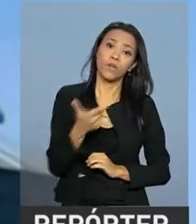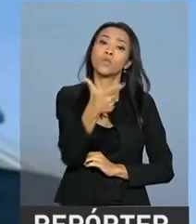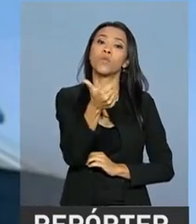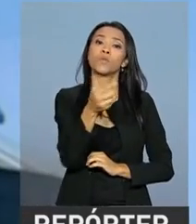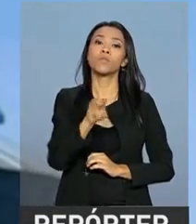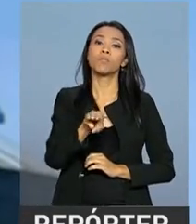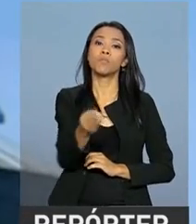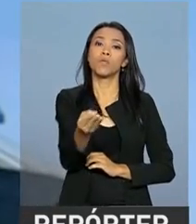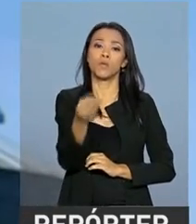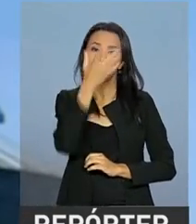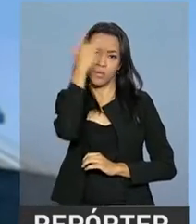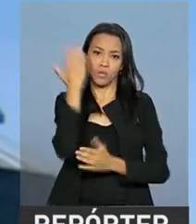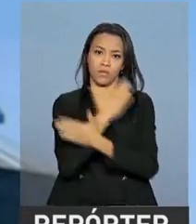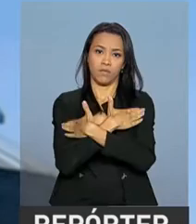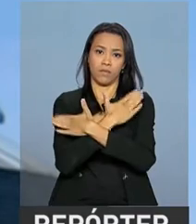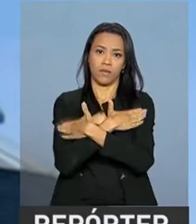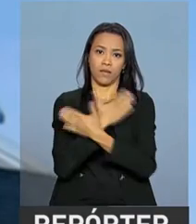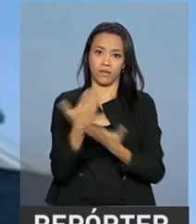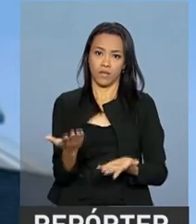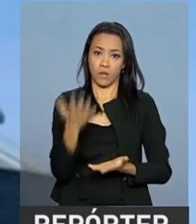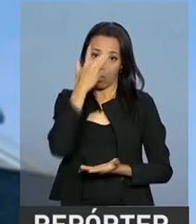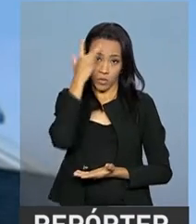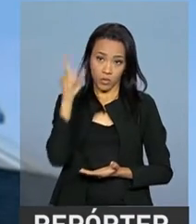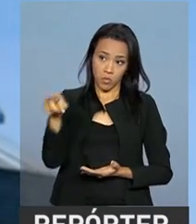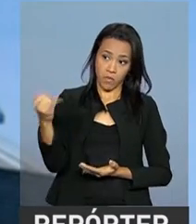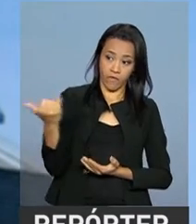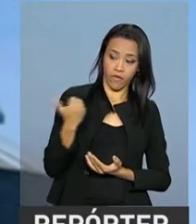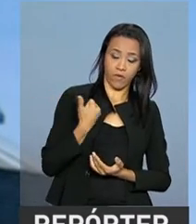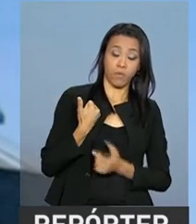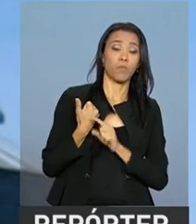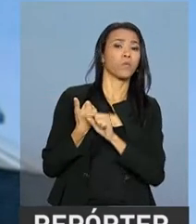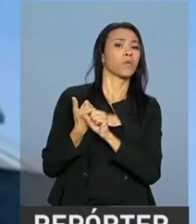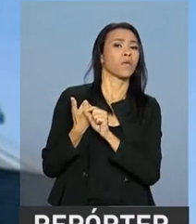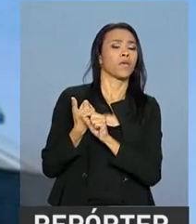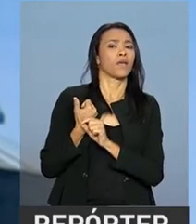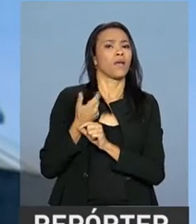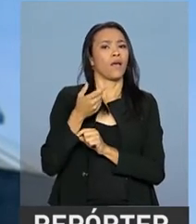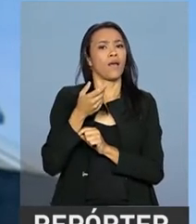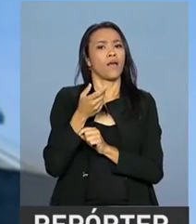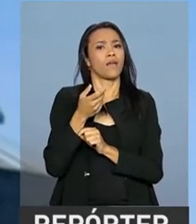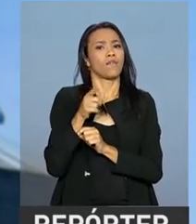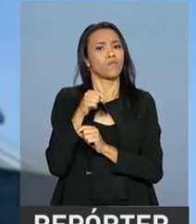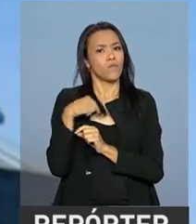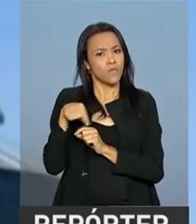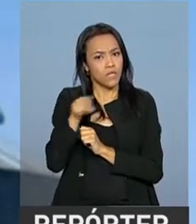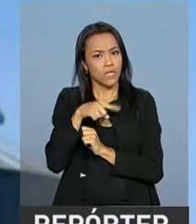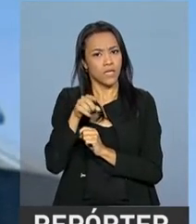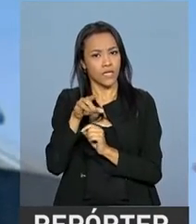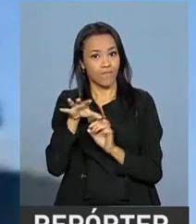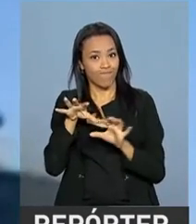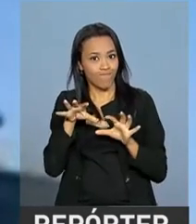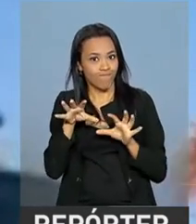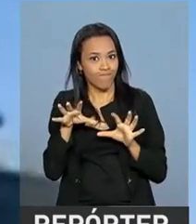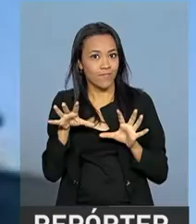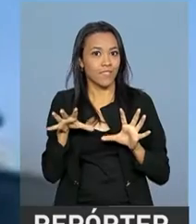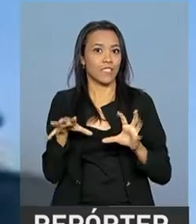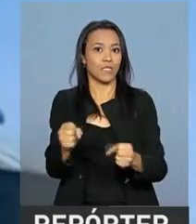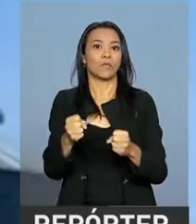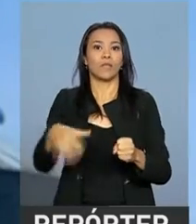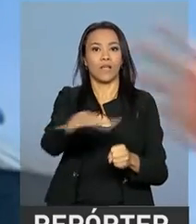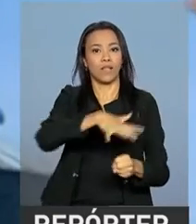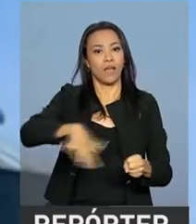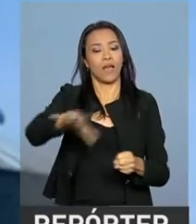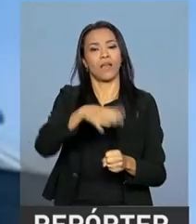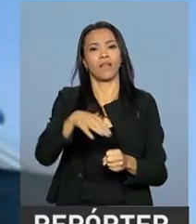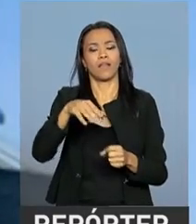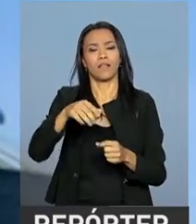de desempregados. E alguém muito sábio me disse: "Ô Temer, apegue-se ao agronegócio, agricultura, pecuária,